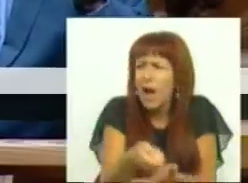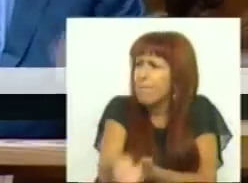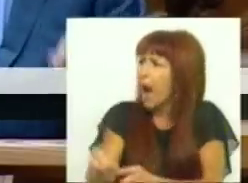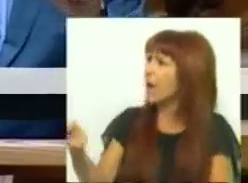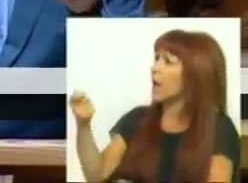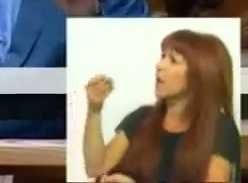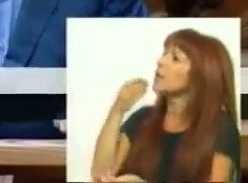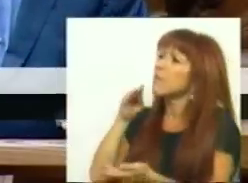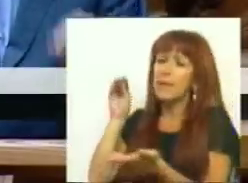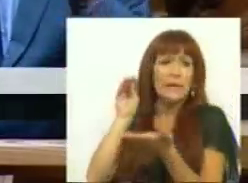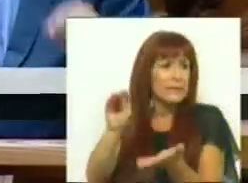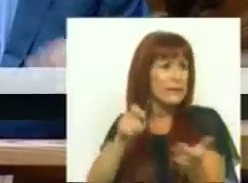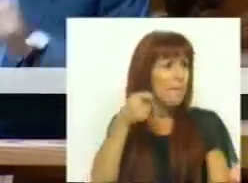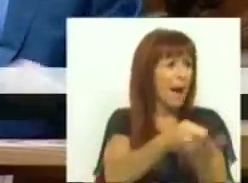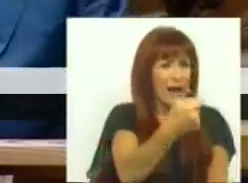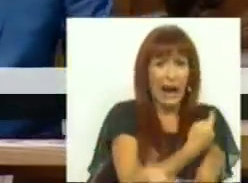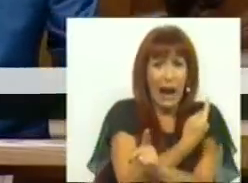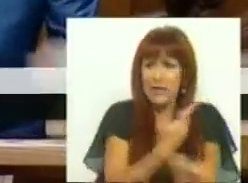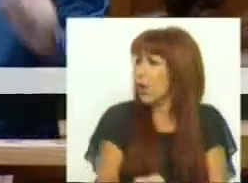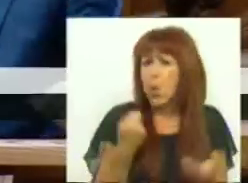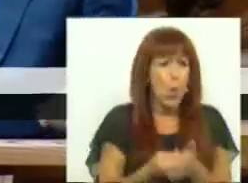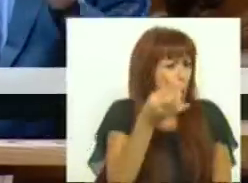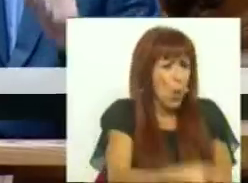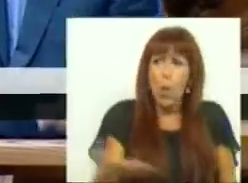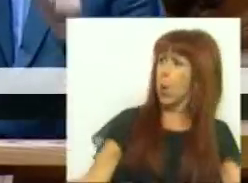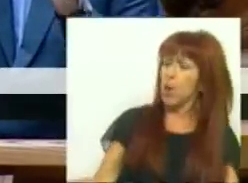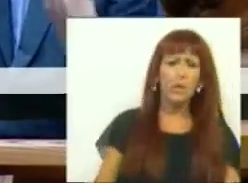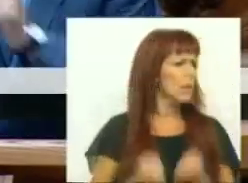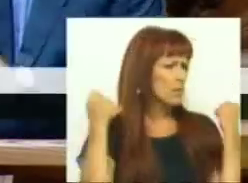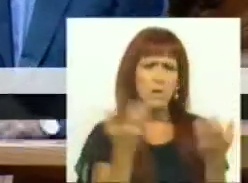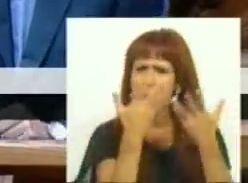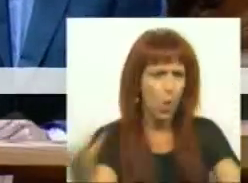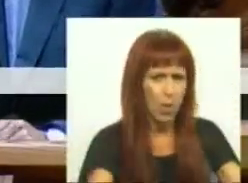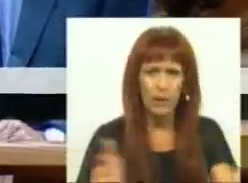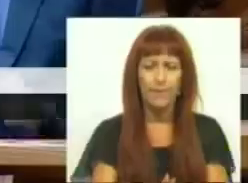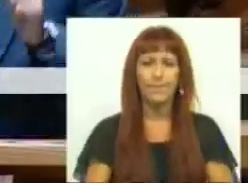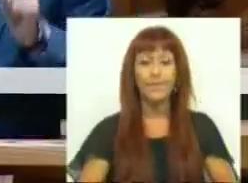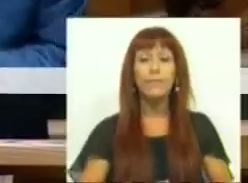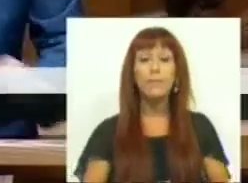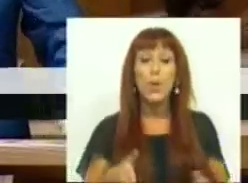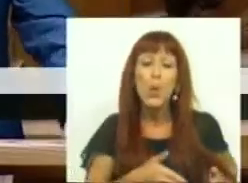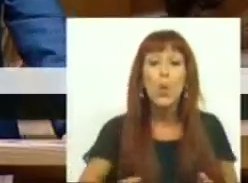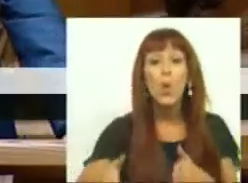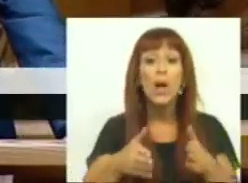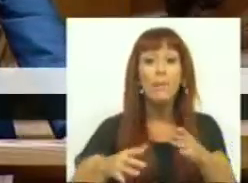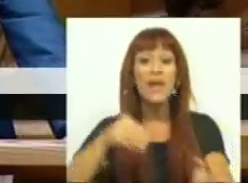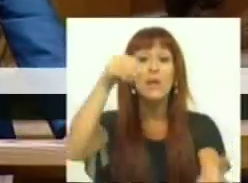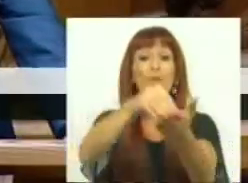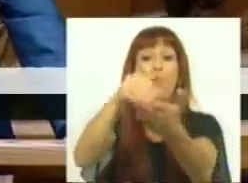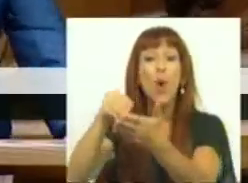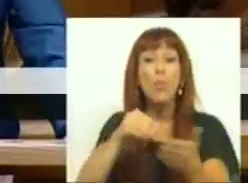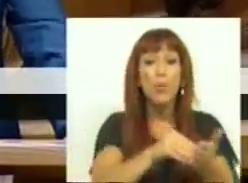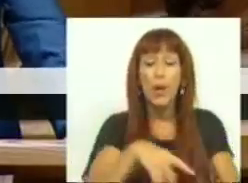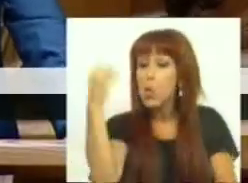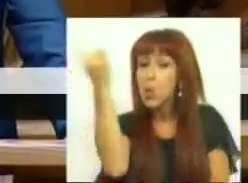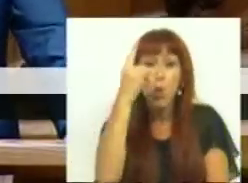crédito de habitação que contraíram para comprar uma casa. Eles não aguentam. E o caminho para o apodrecimento